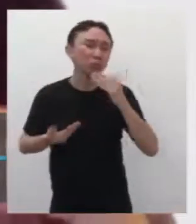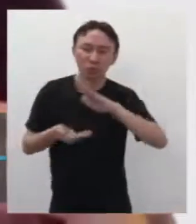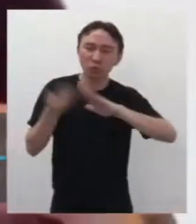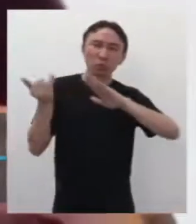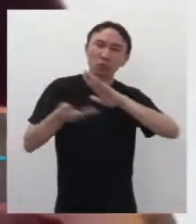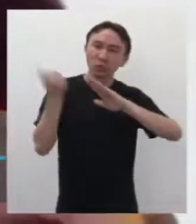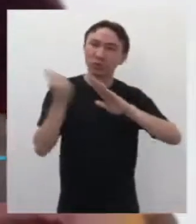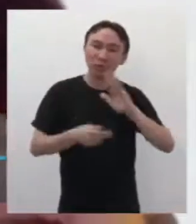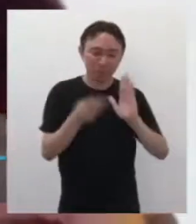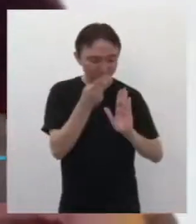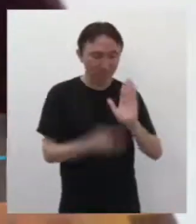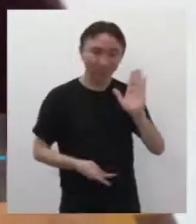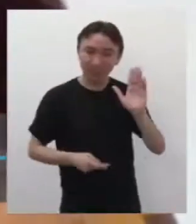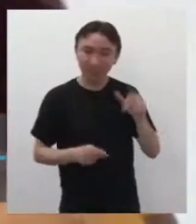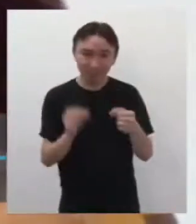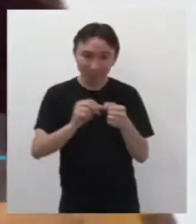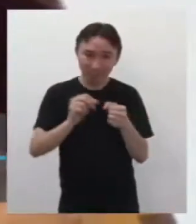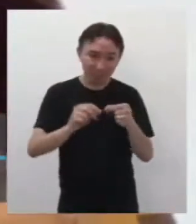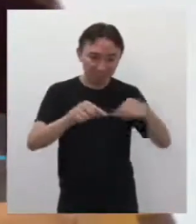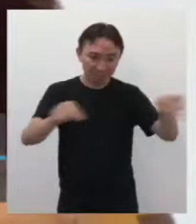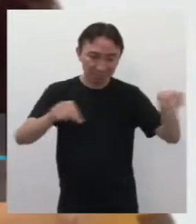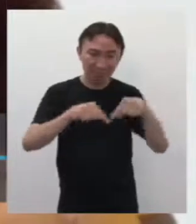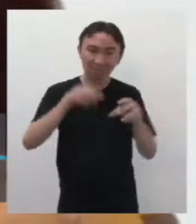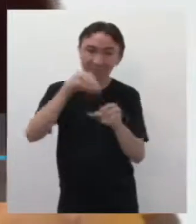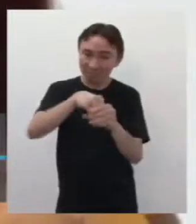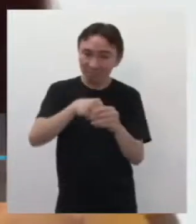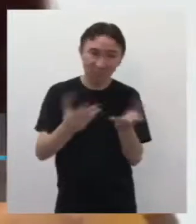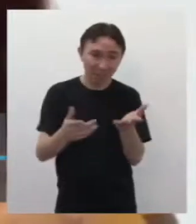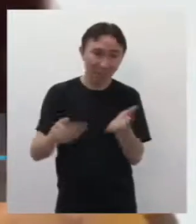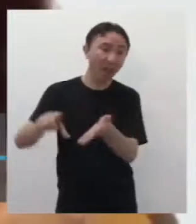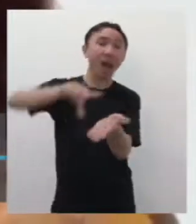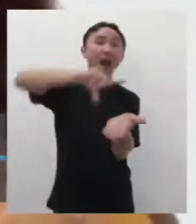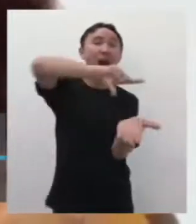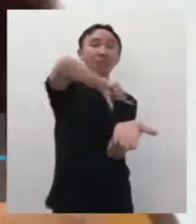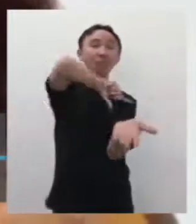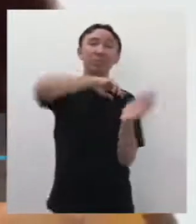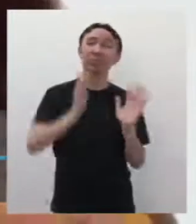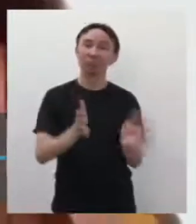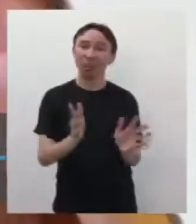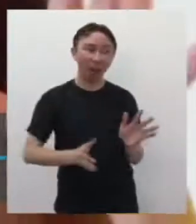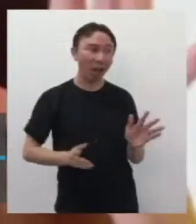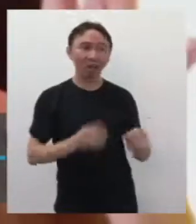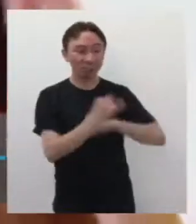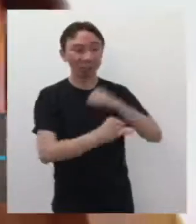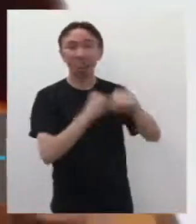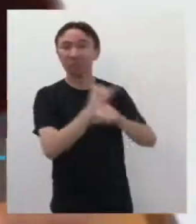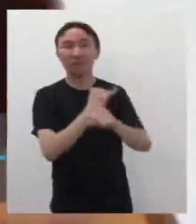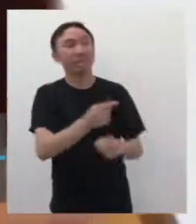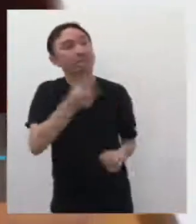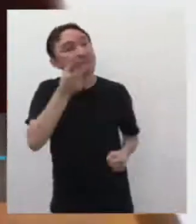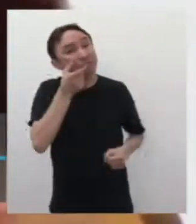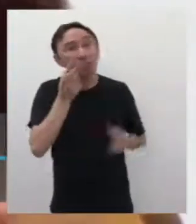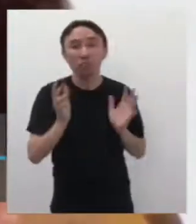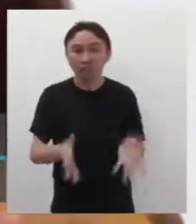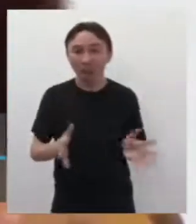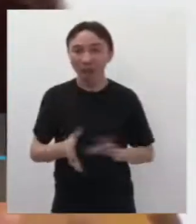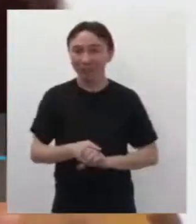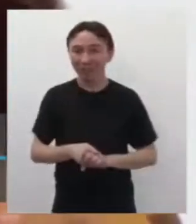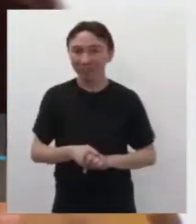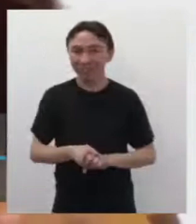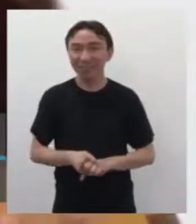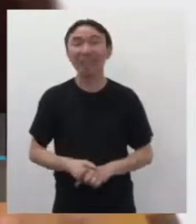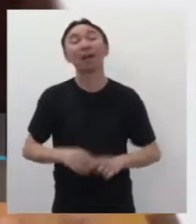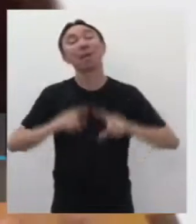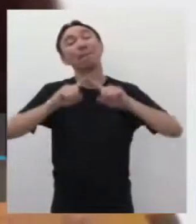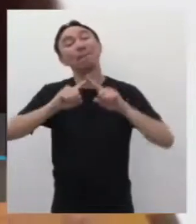daquele conteúdo que foi trabalhado online. E isso seria normalmente, mas hoje a gente